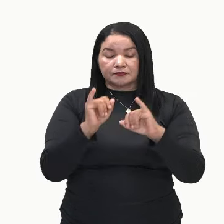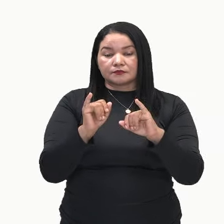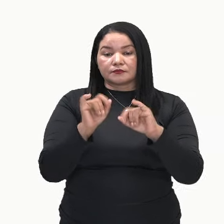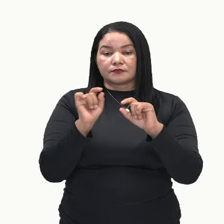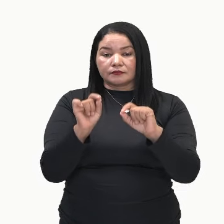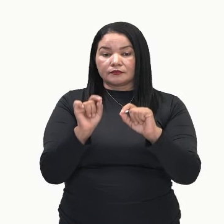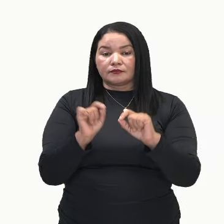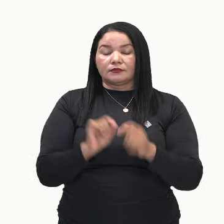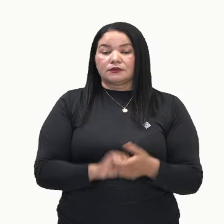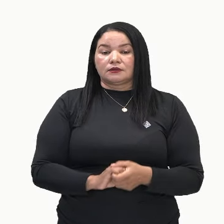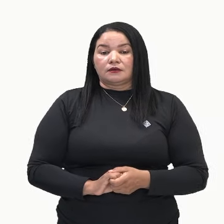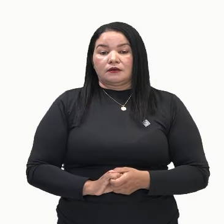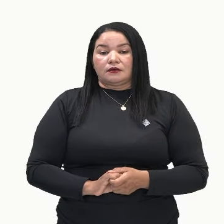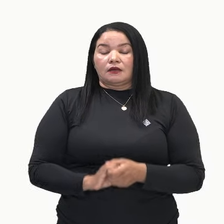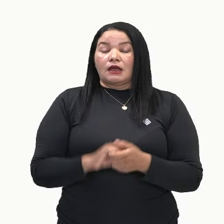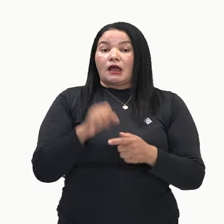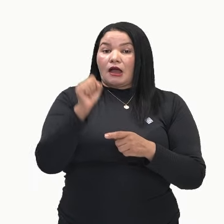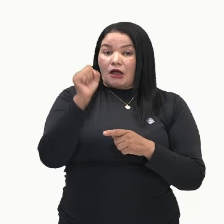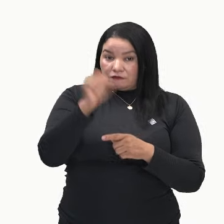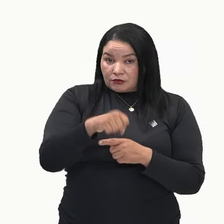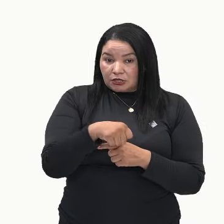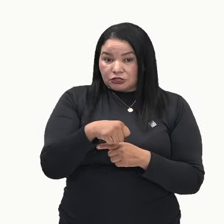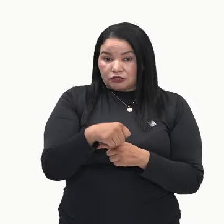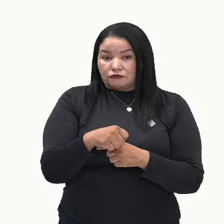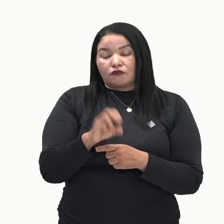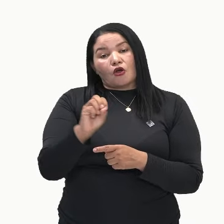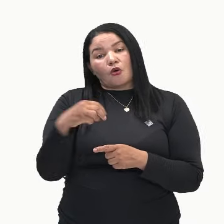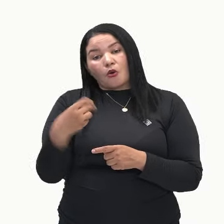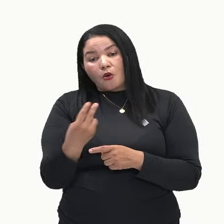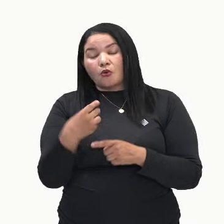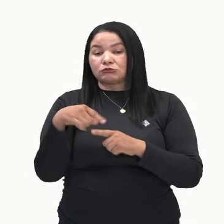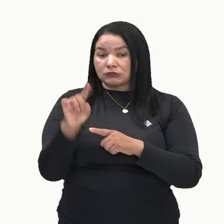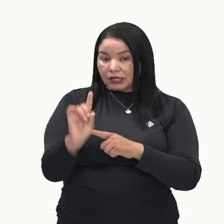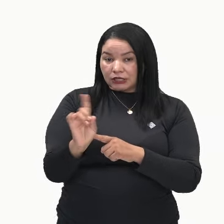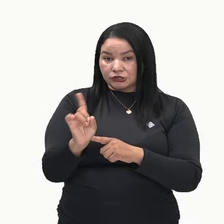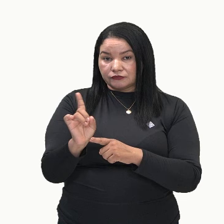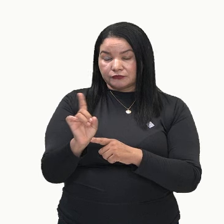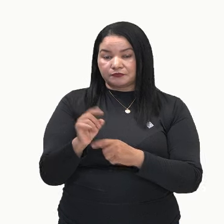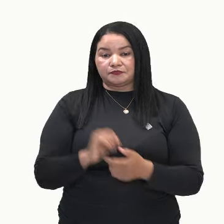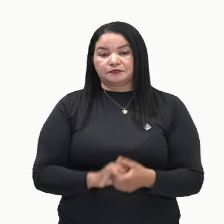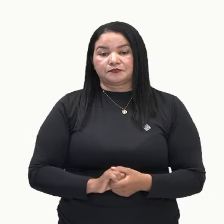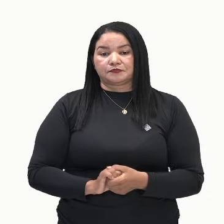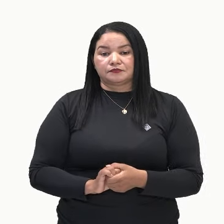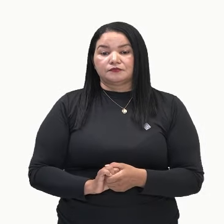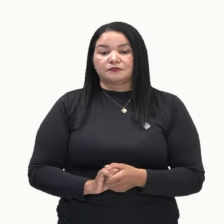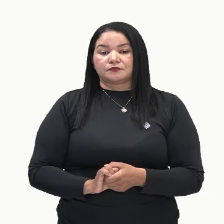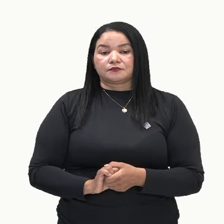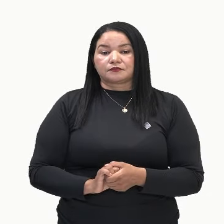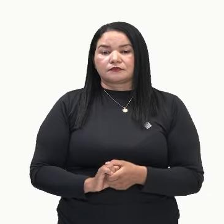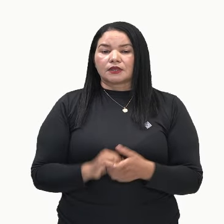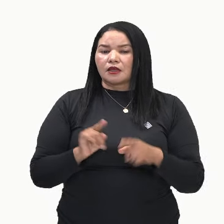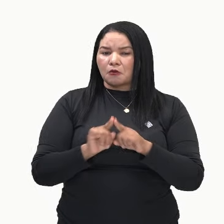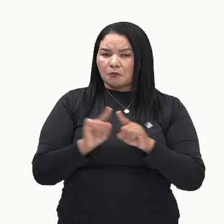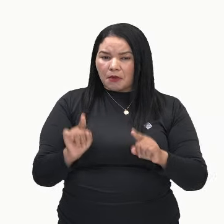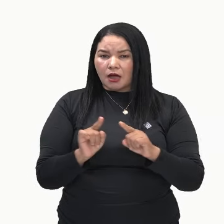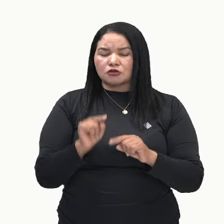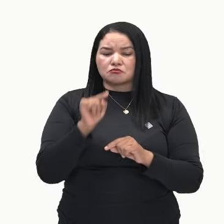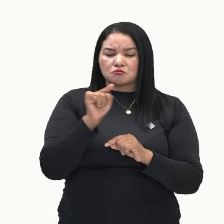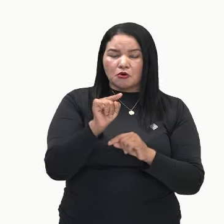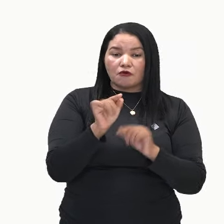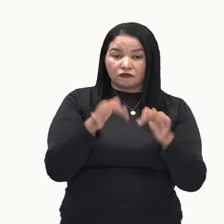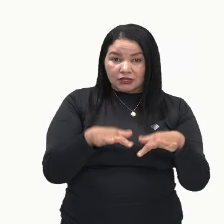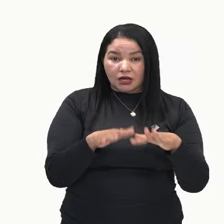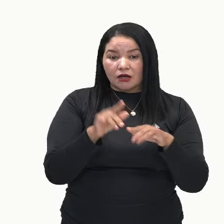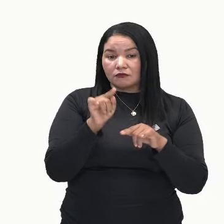ser afirmativa ou negativo. A gente tem uma pontuação normal, um ponto final, uma